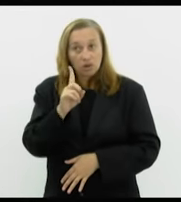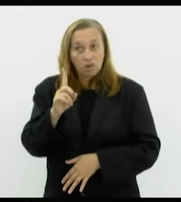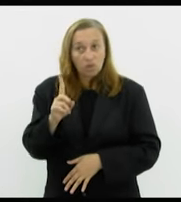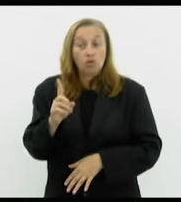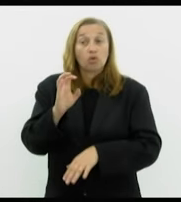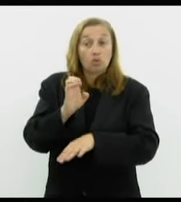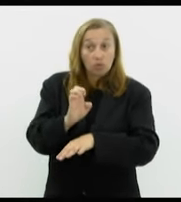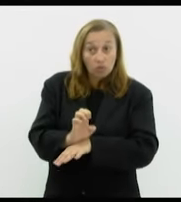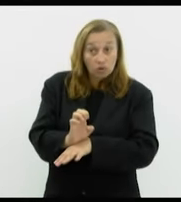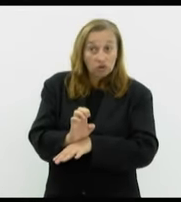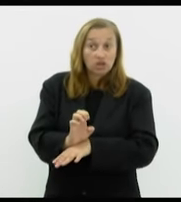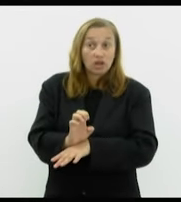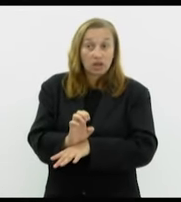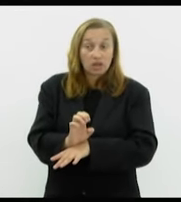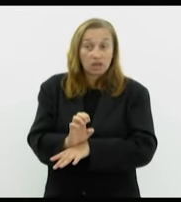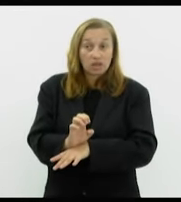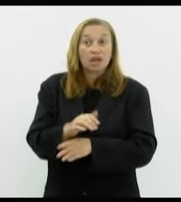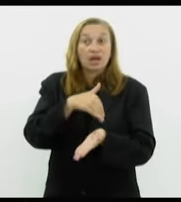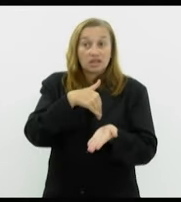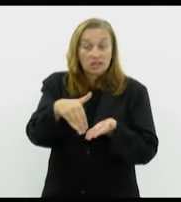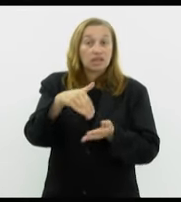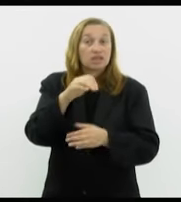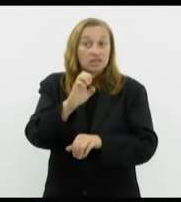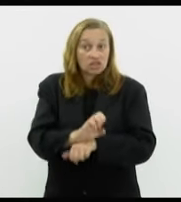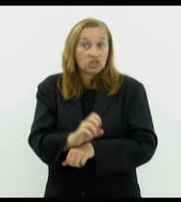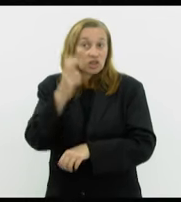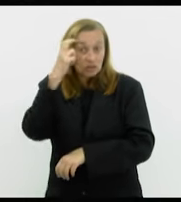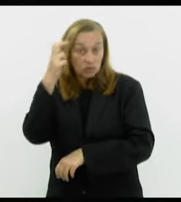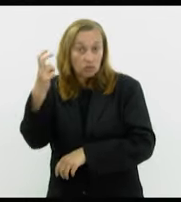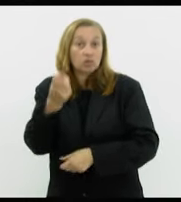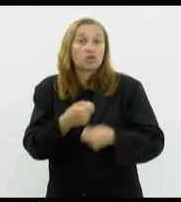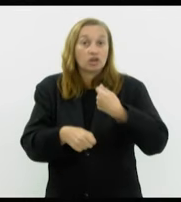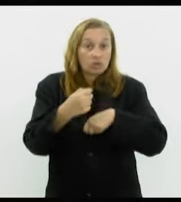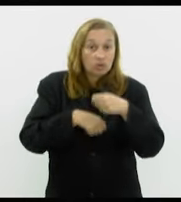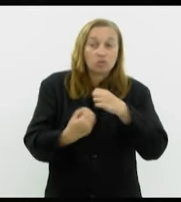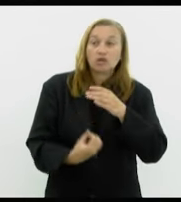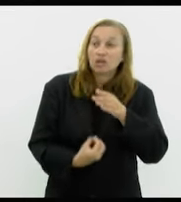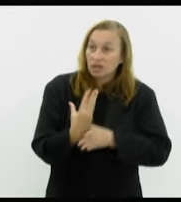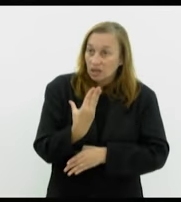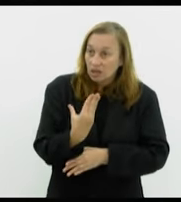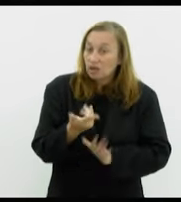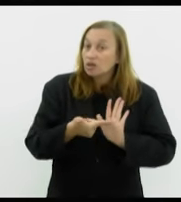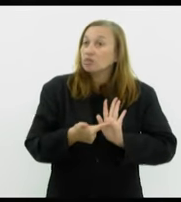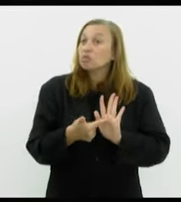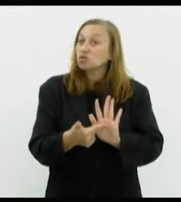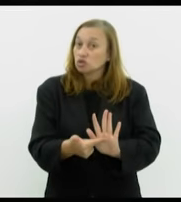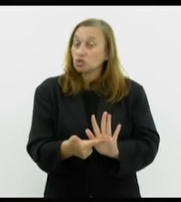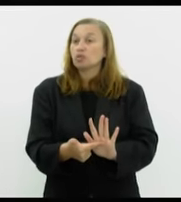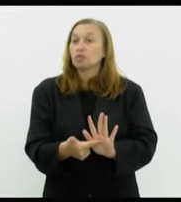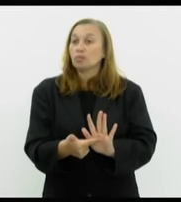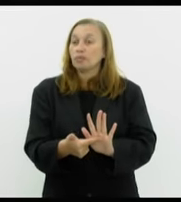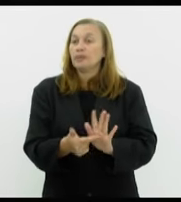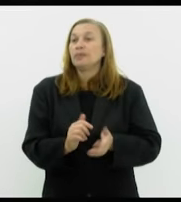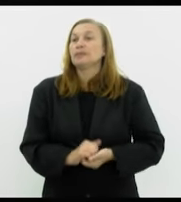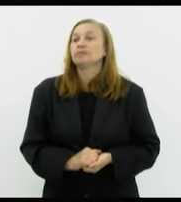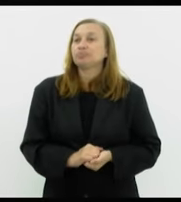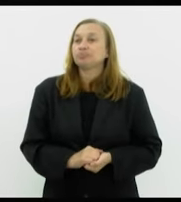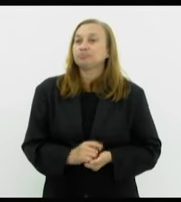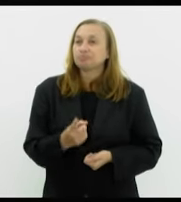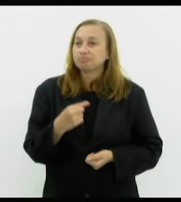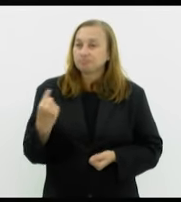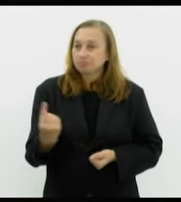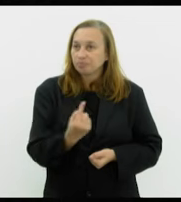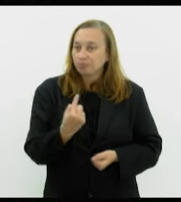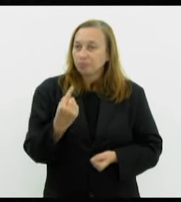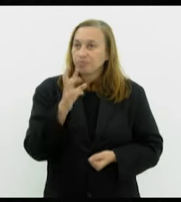Estado. A secretária de Estado de Cultura e Economia Criativa demonstrou, não é, para nós